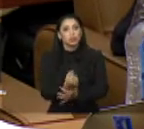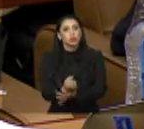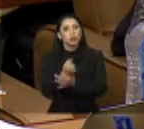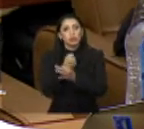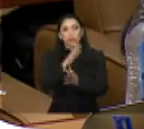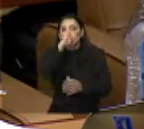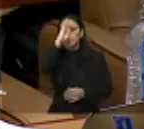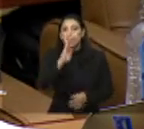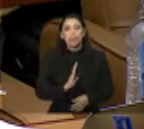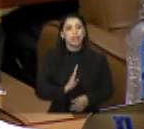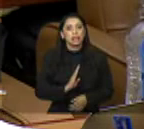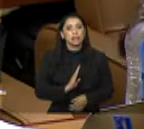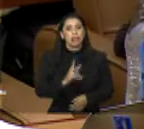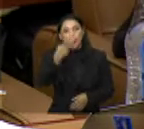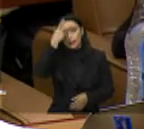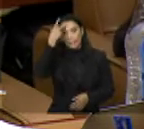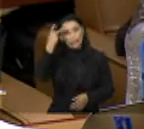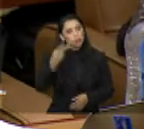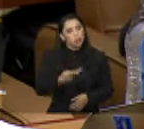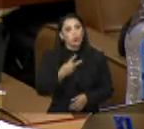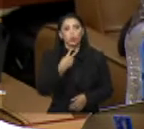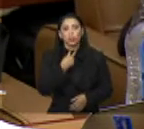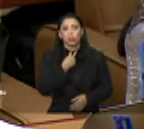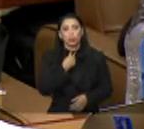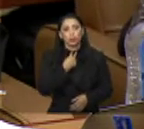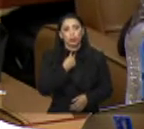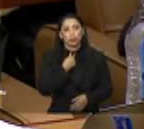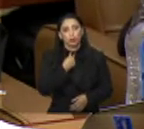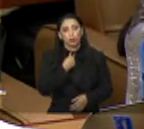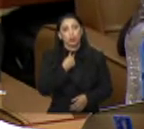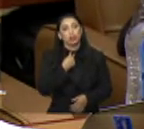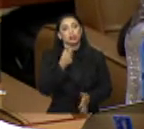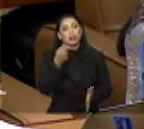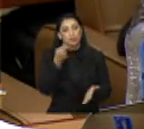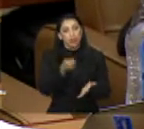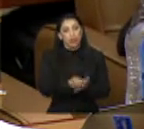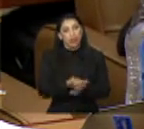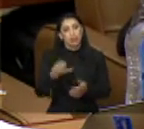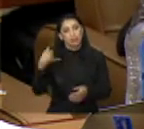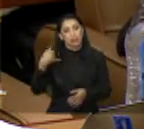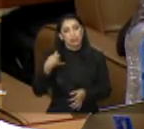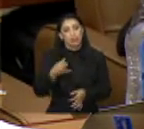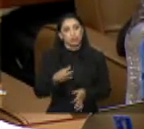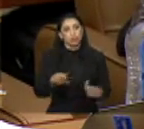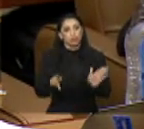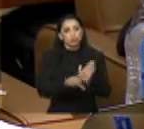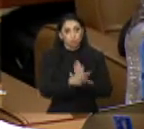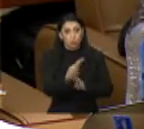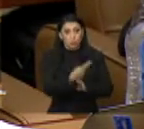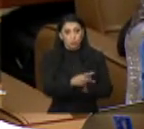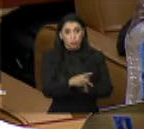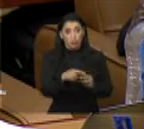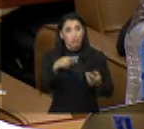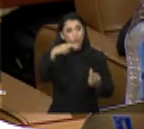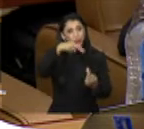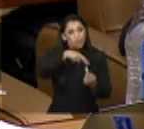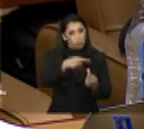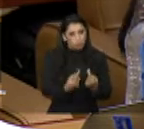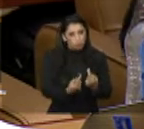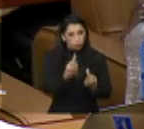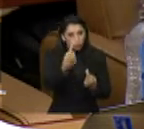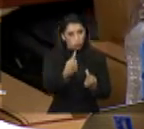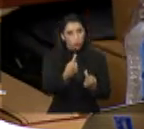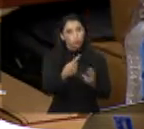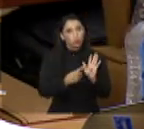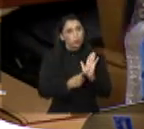gratuita para os que não tem tido acesso na idade própria tanto inciso 1 fala de fato vamos estar